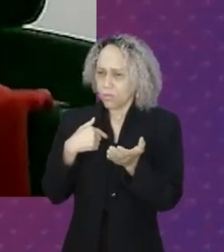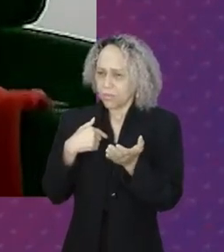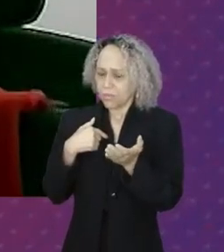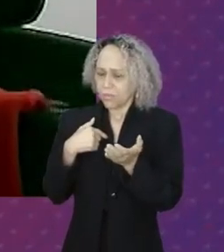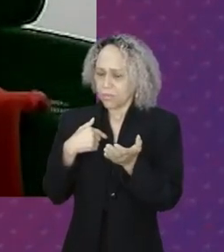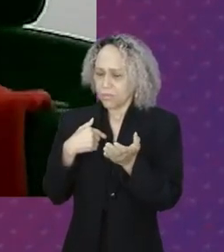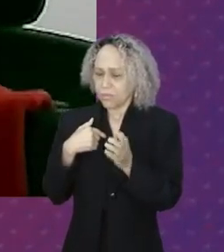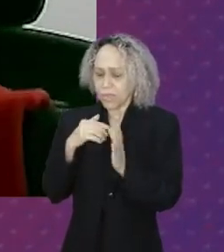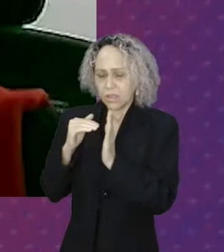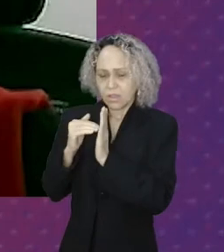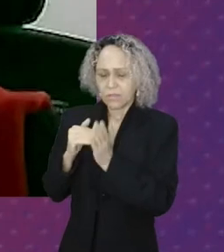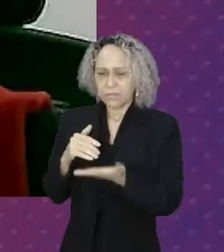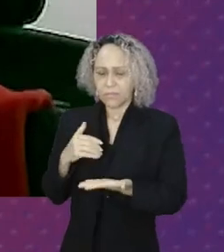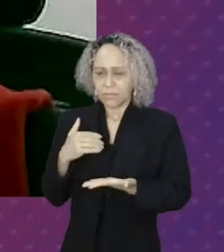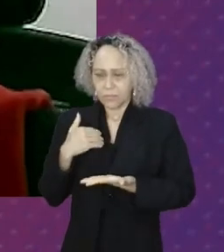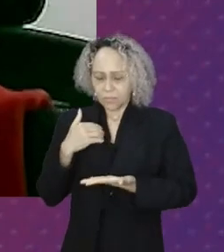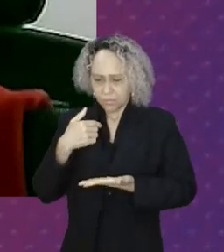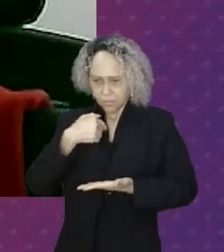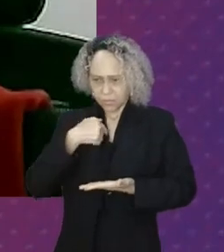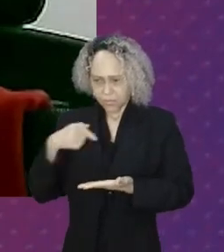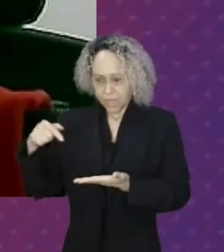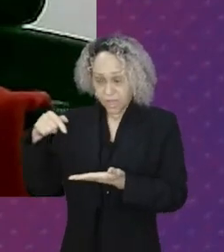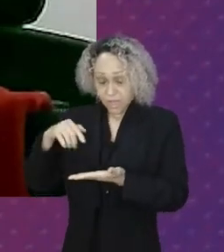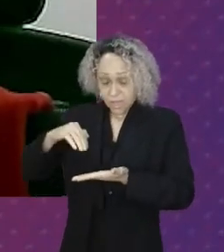uma quebra de decoro parlamentar,